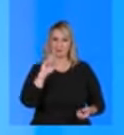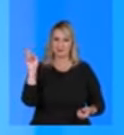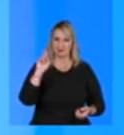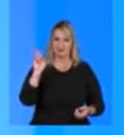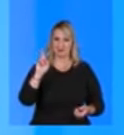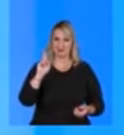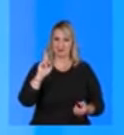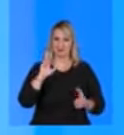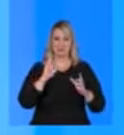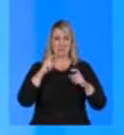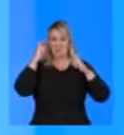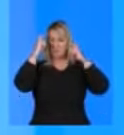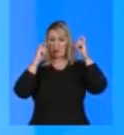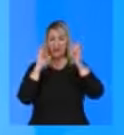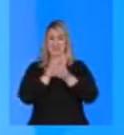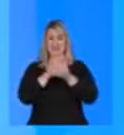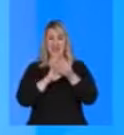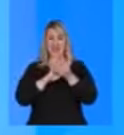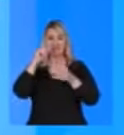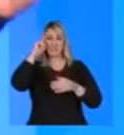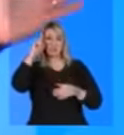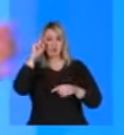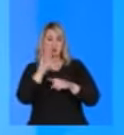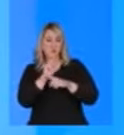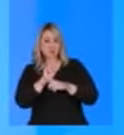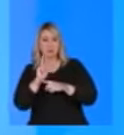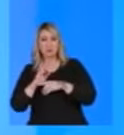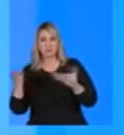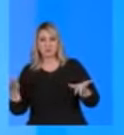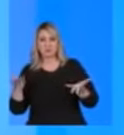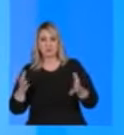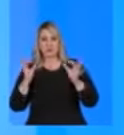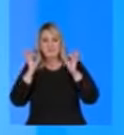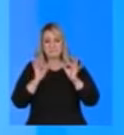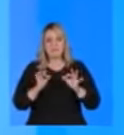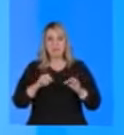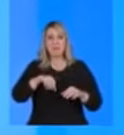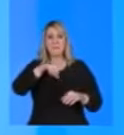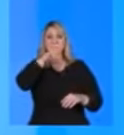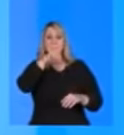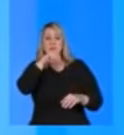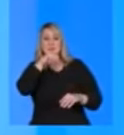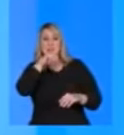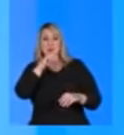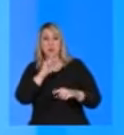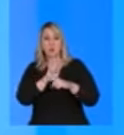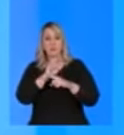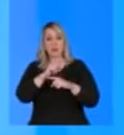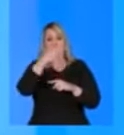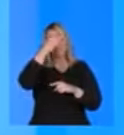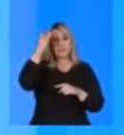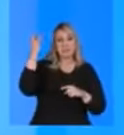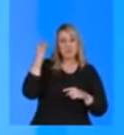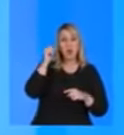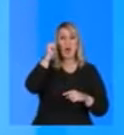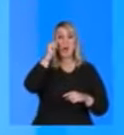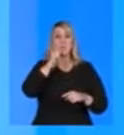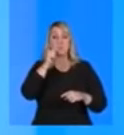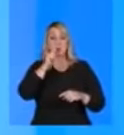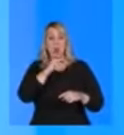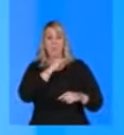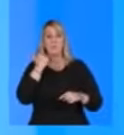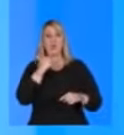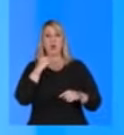tudo sem se preocupar em cuidar do dia a dia que é justamente da questão materna do Cuidado das pessoas as mulheres que estão